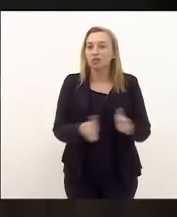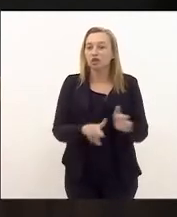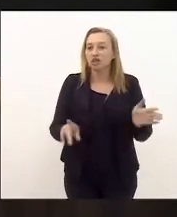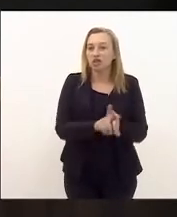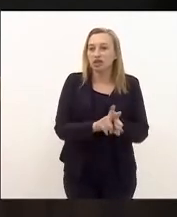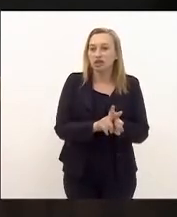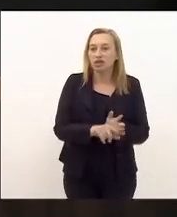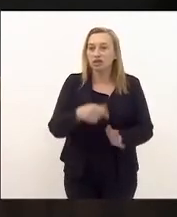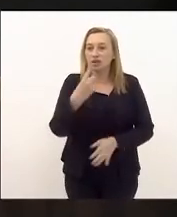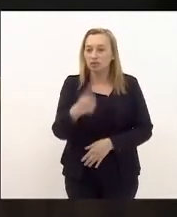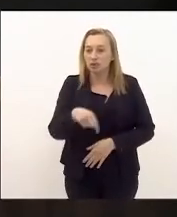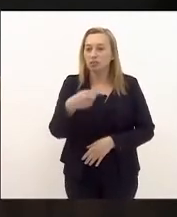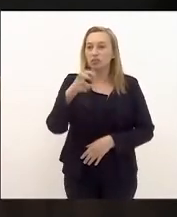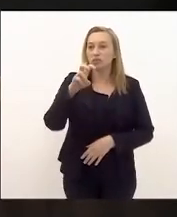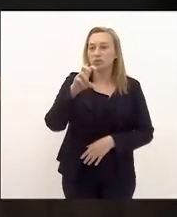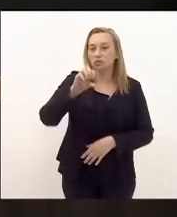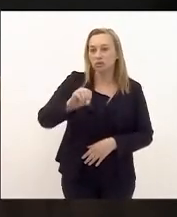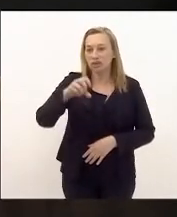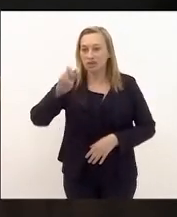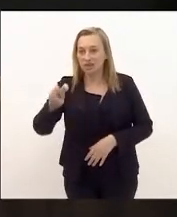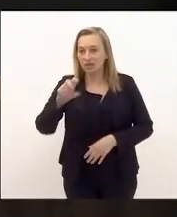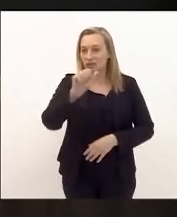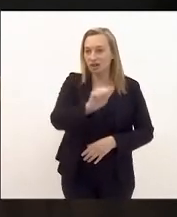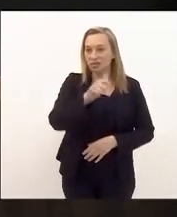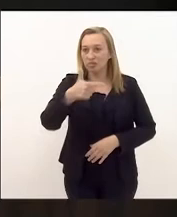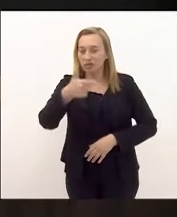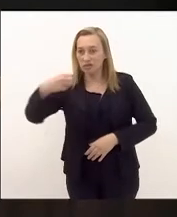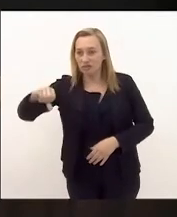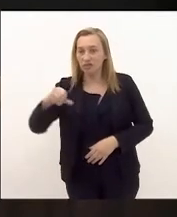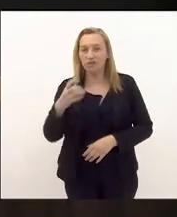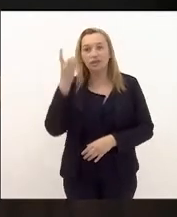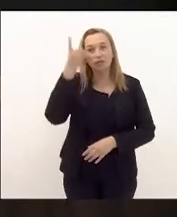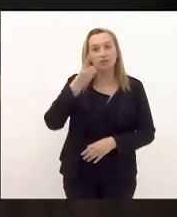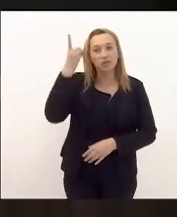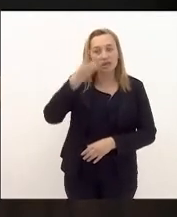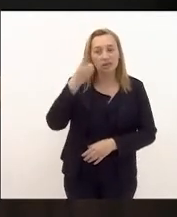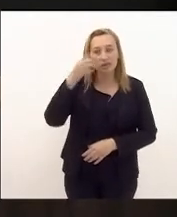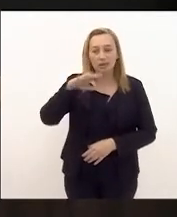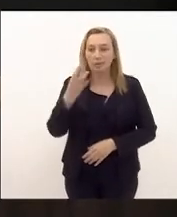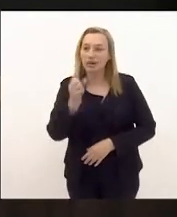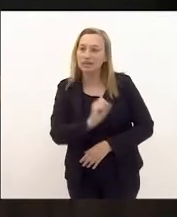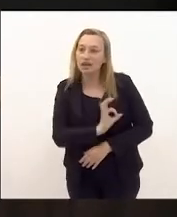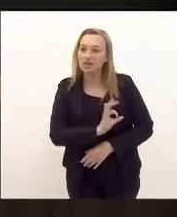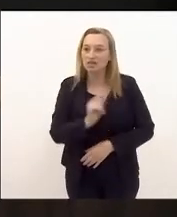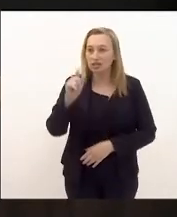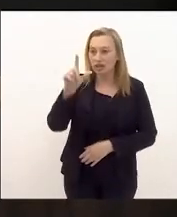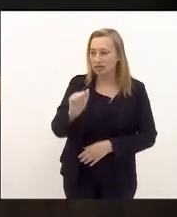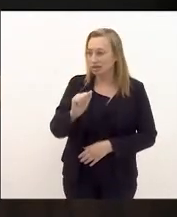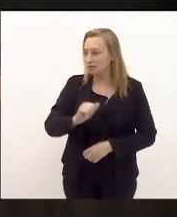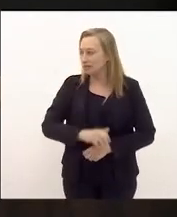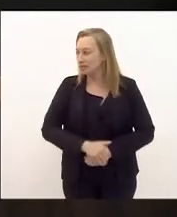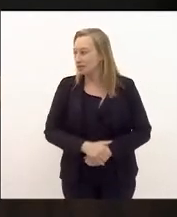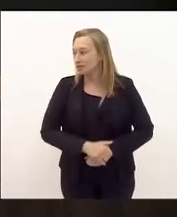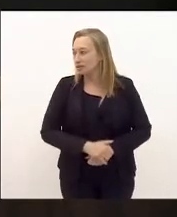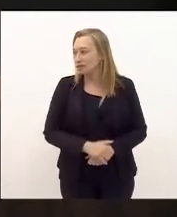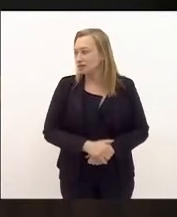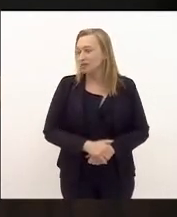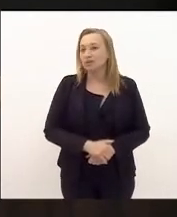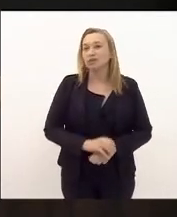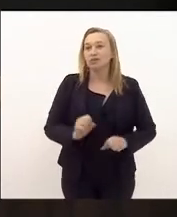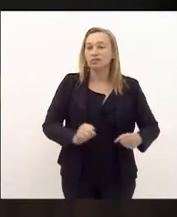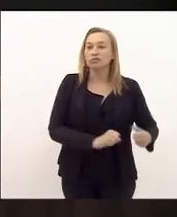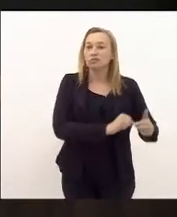lei 1205-A de 2019, de autoria das deputadas Marta Rocha e Alana Passo. Fica o